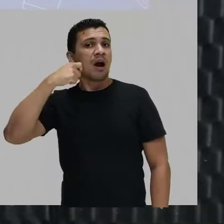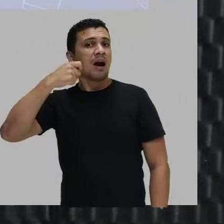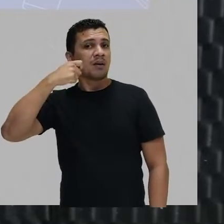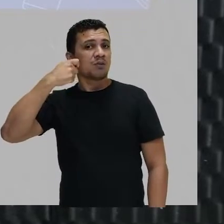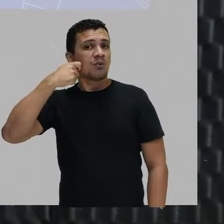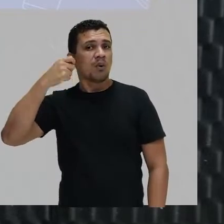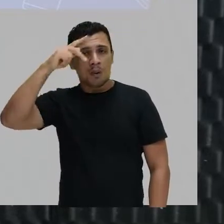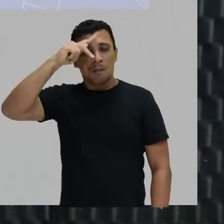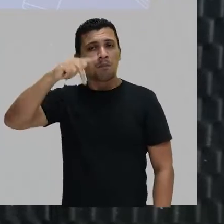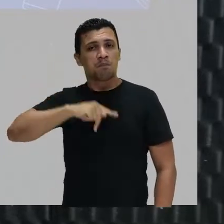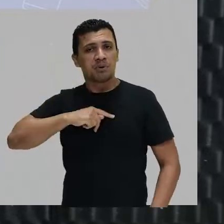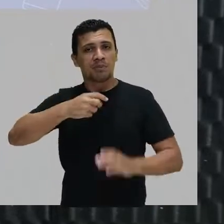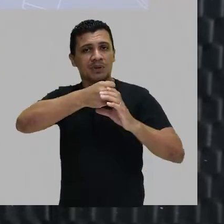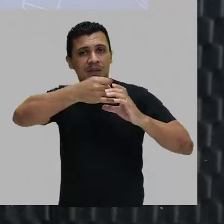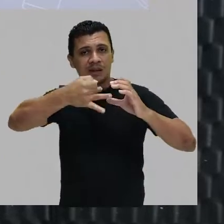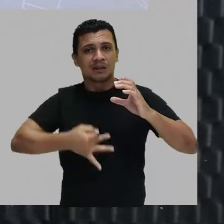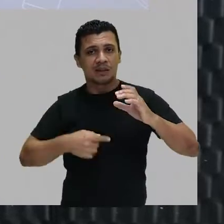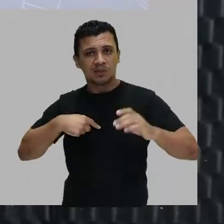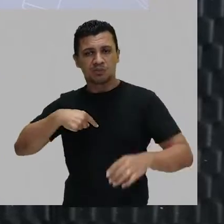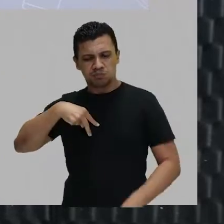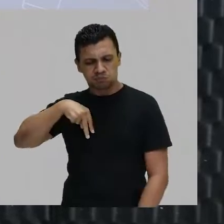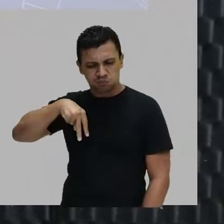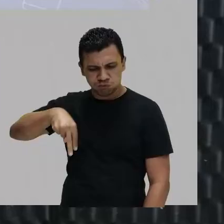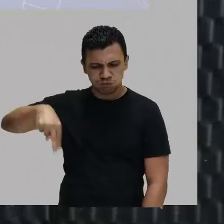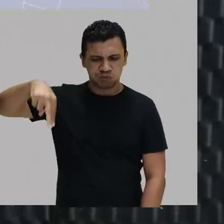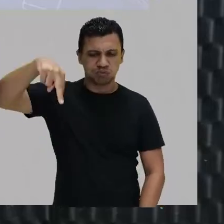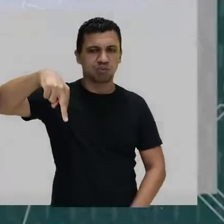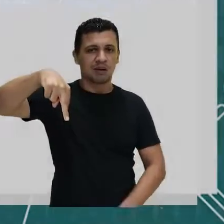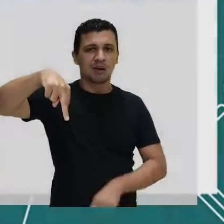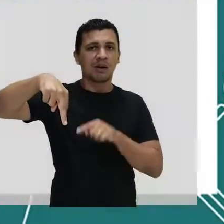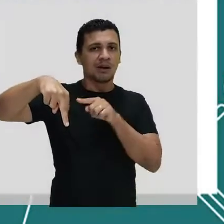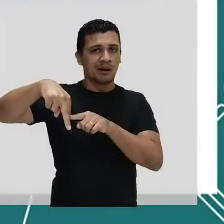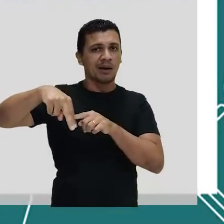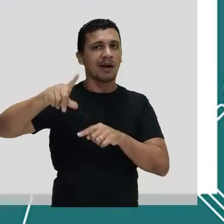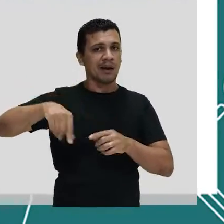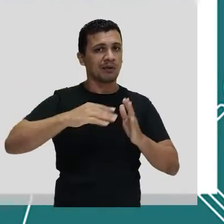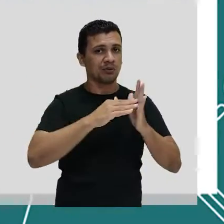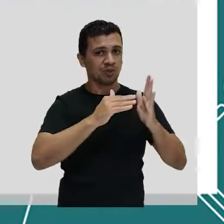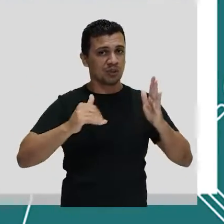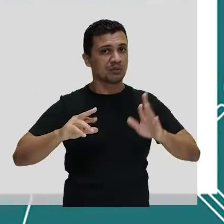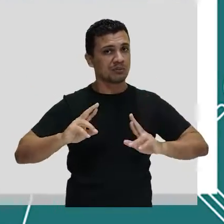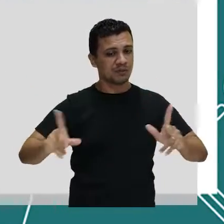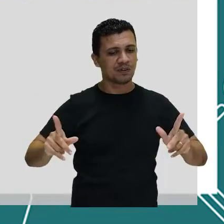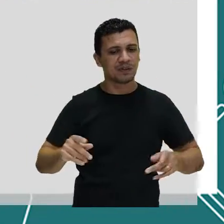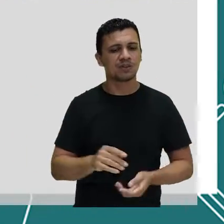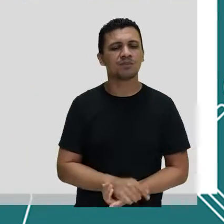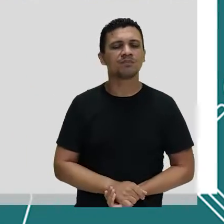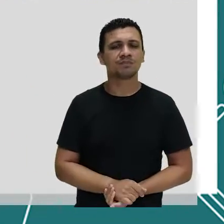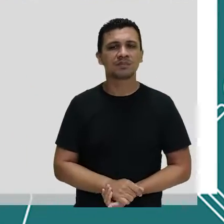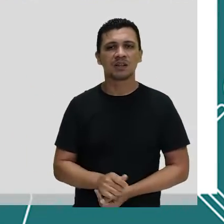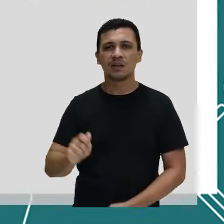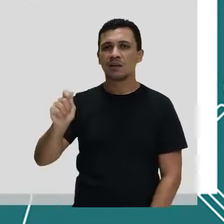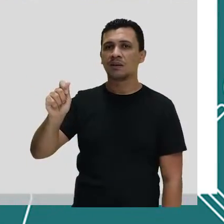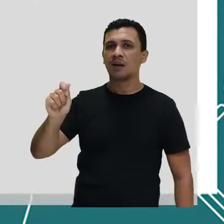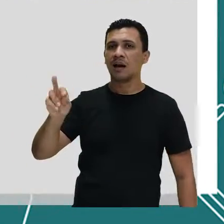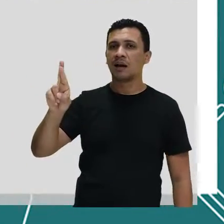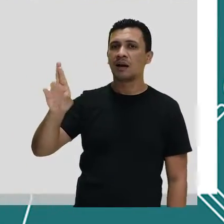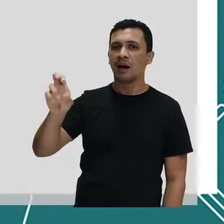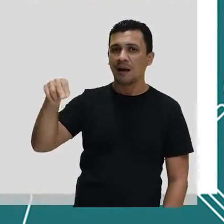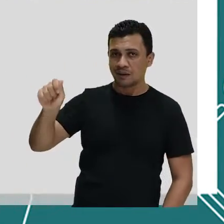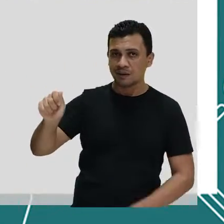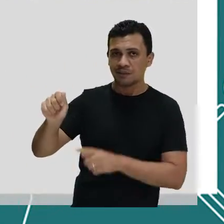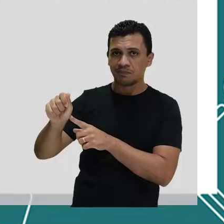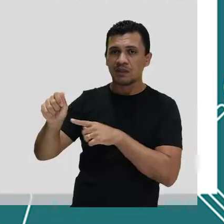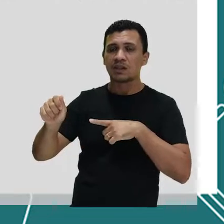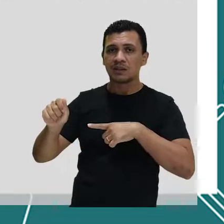para a personagem e para o palco. Ou seja, uma estética completamente diferente. O Arena, ele vem com atores que vêm da escola de